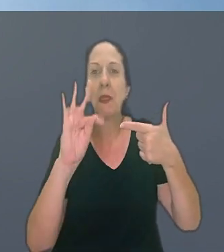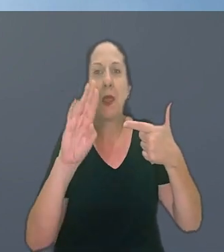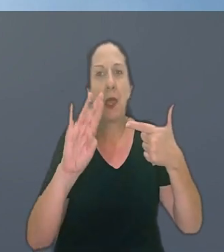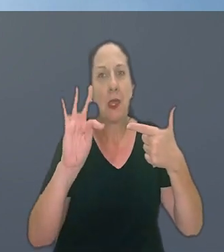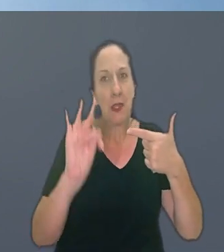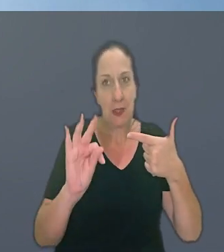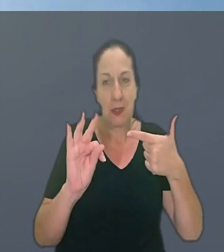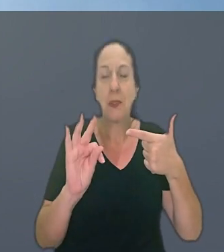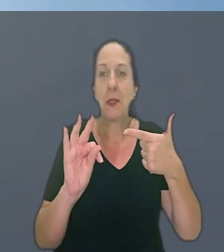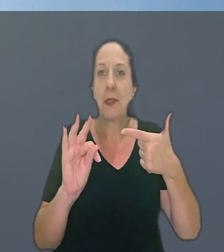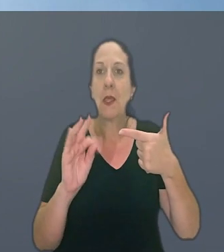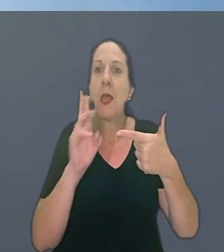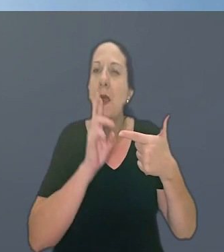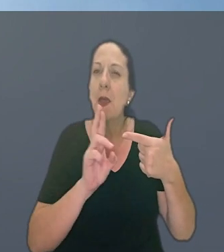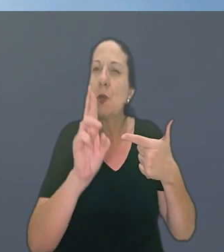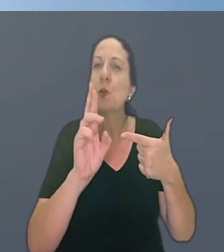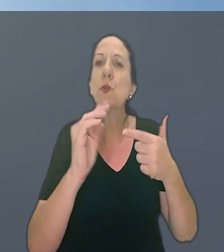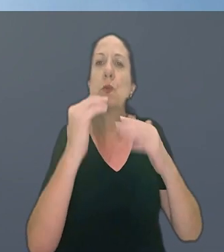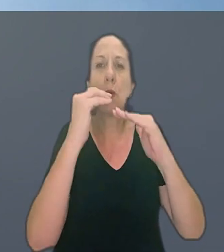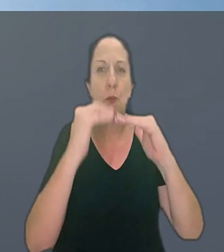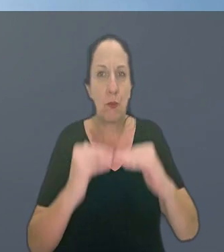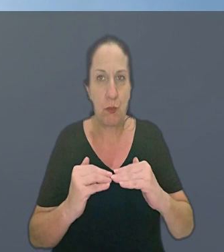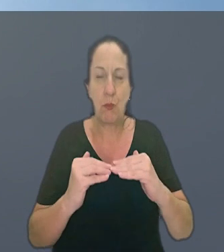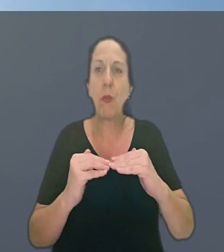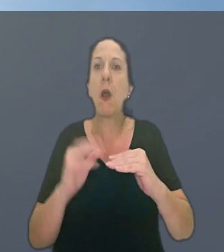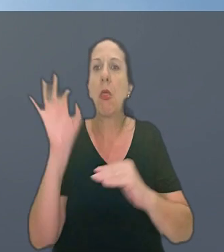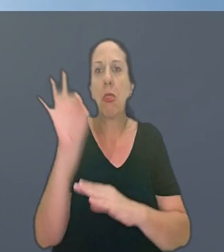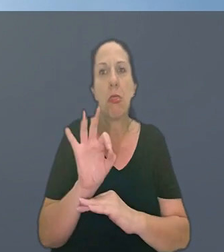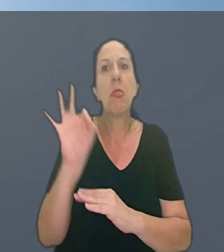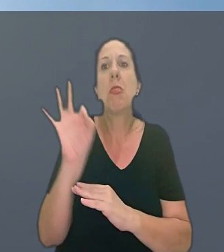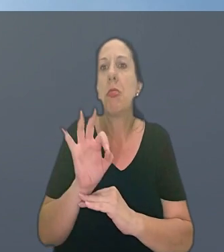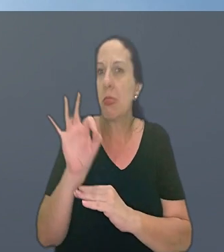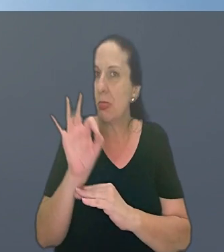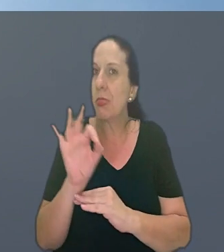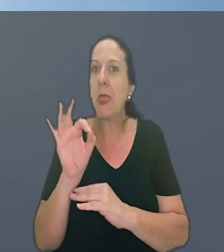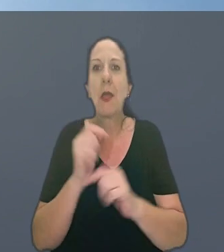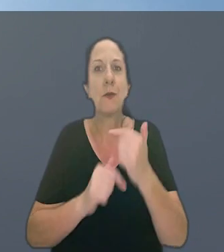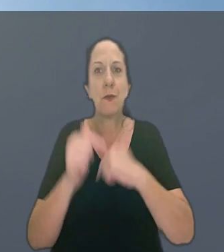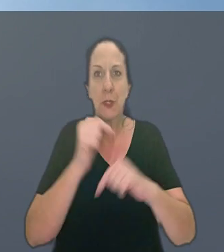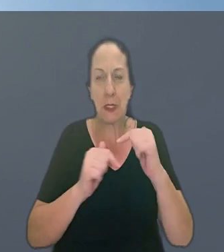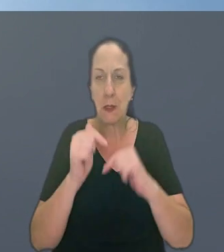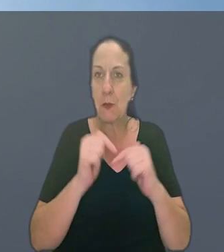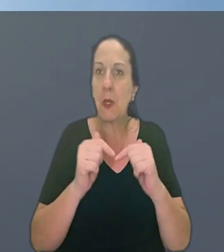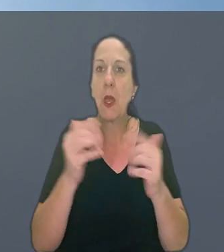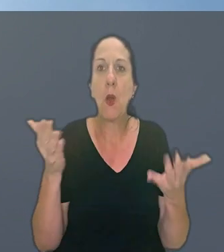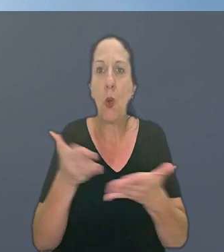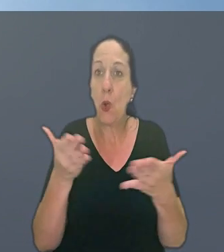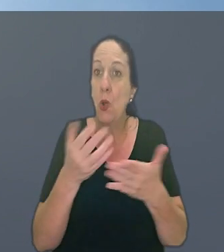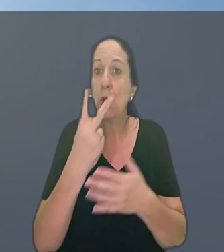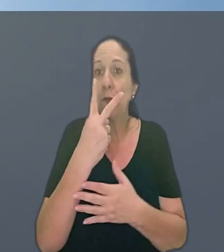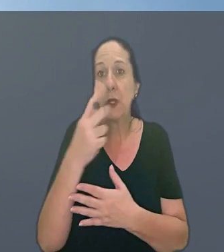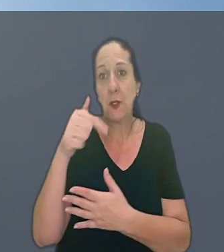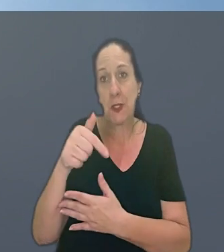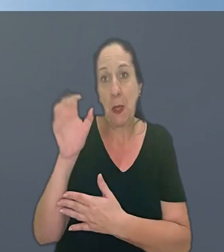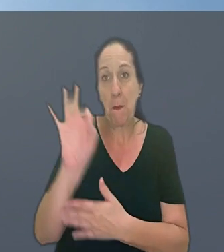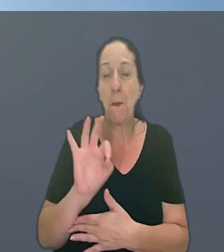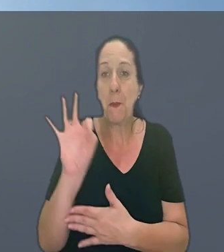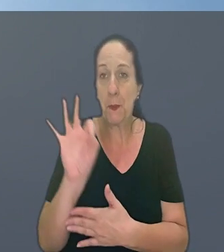de pequeno porte. O resultado levou a uma queda significativa da taxa de congestionamento de processos, atualmente